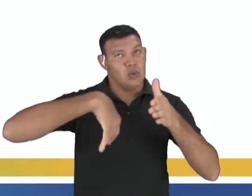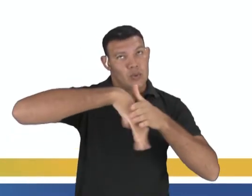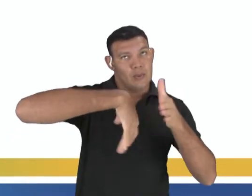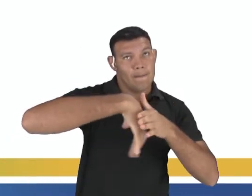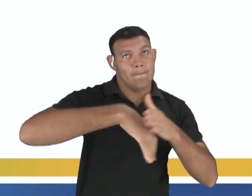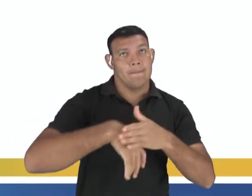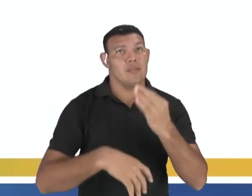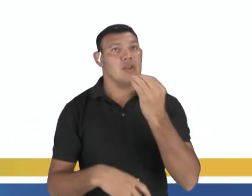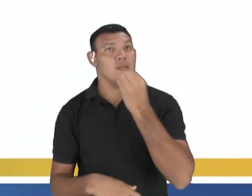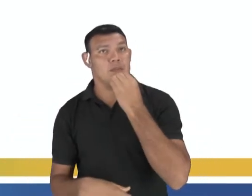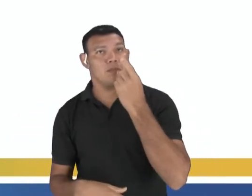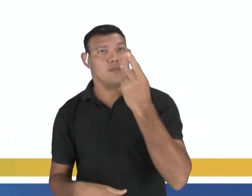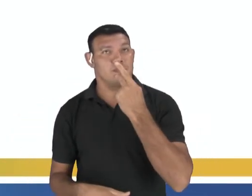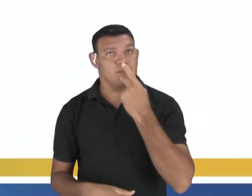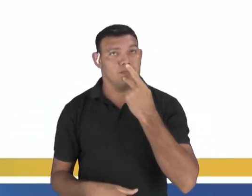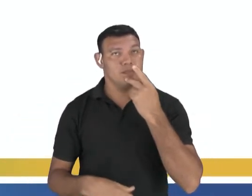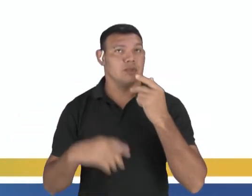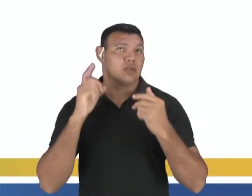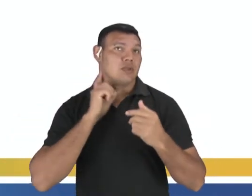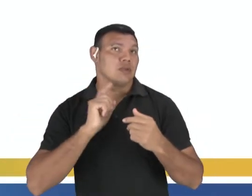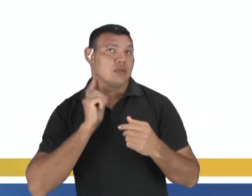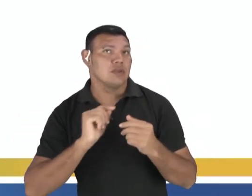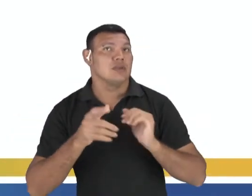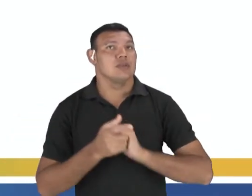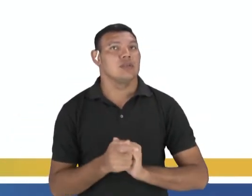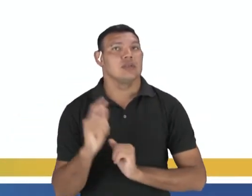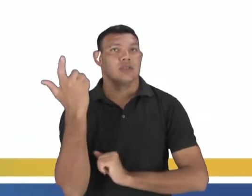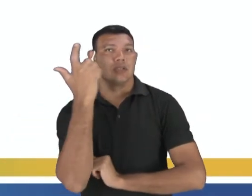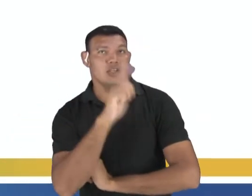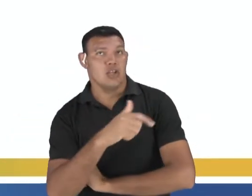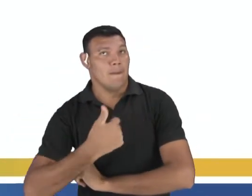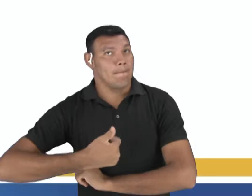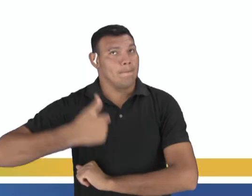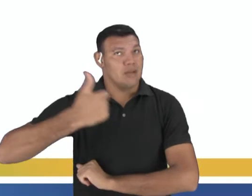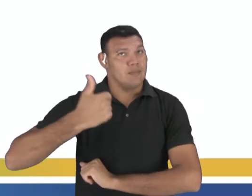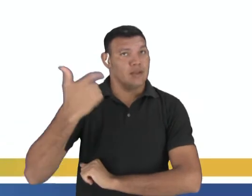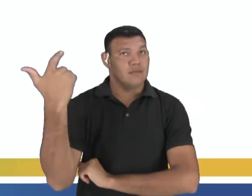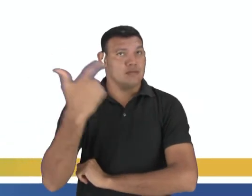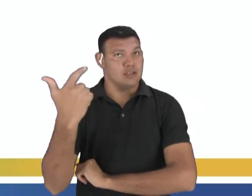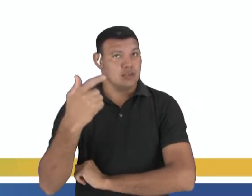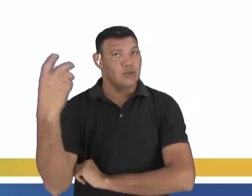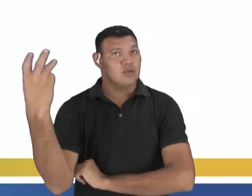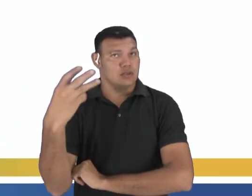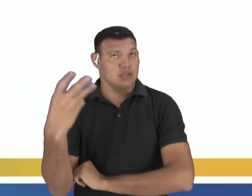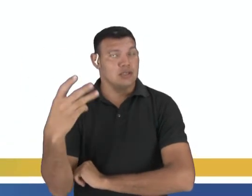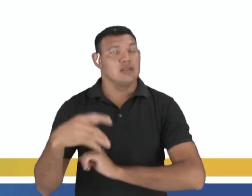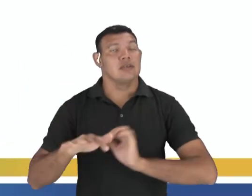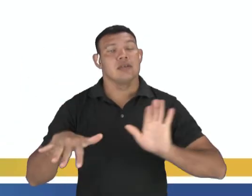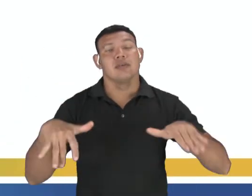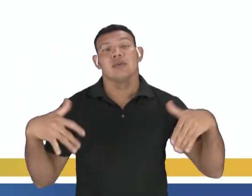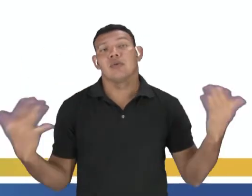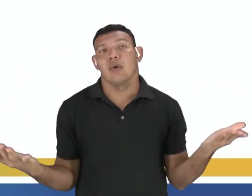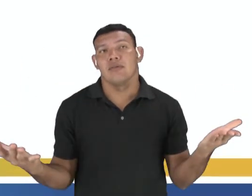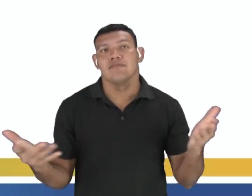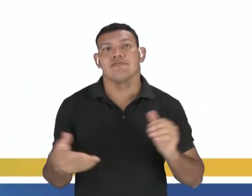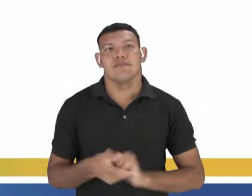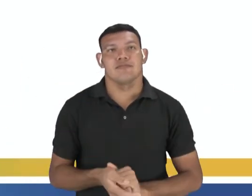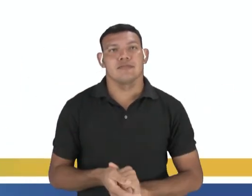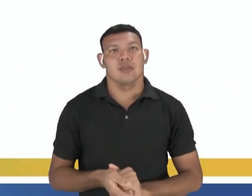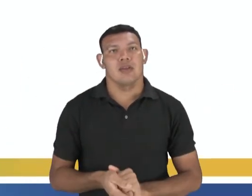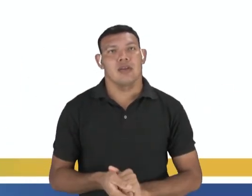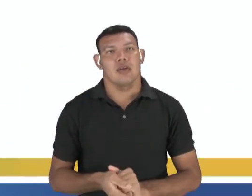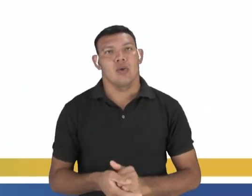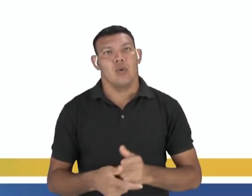respectivamente, 1 sobre 2, 3 quartos e 1 terço. Qual a probabilidade desse time vencer os